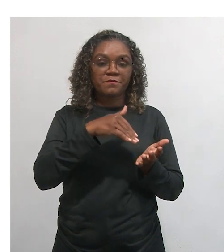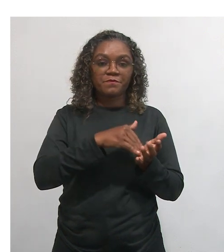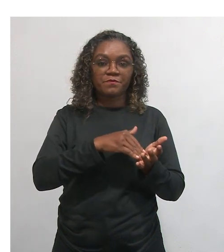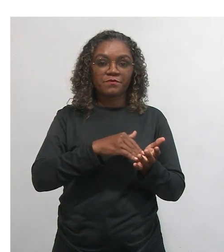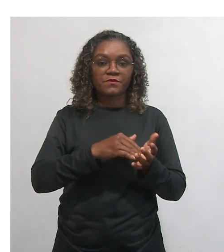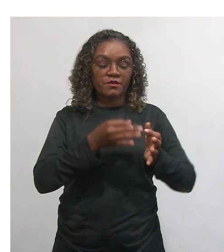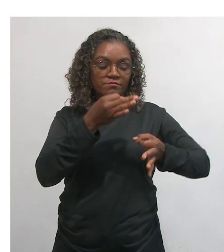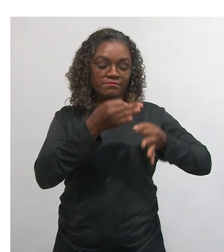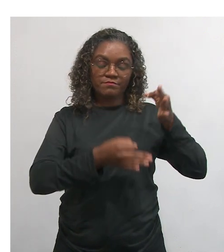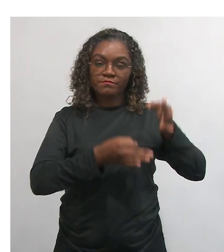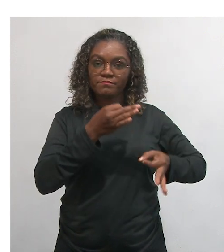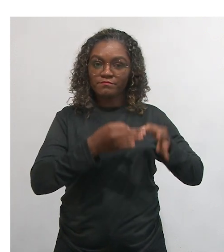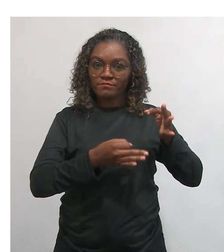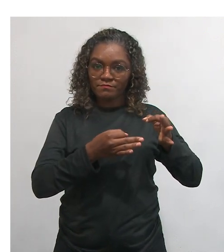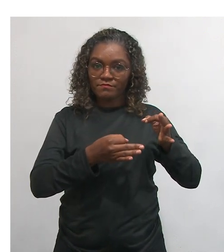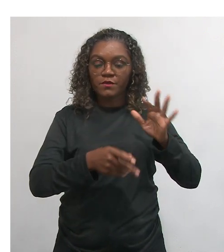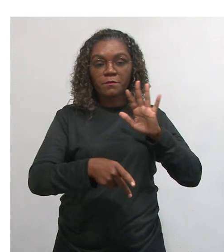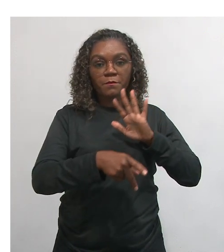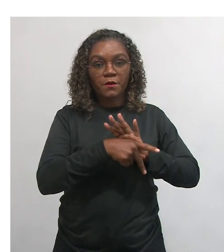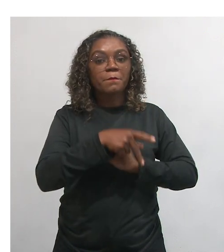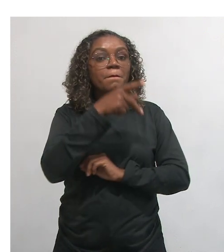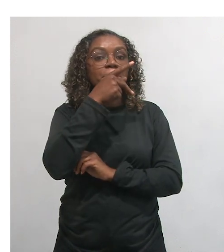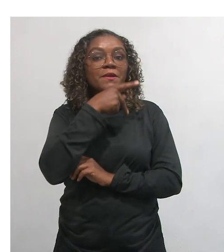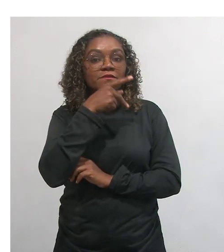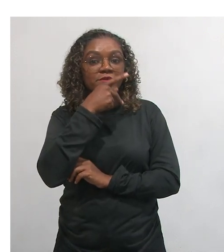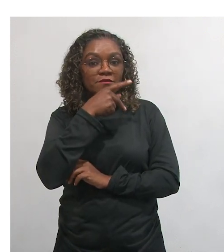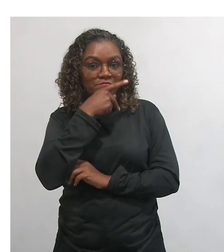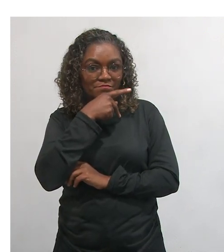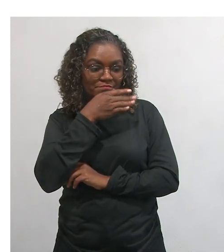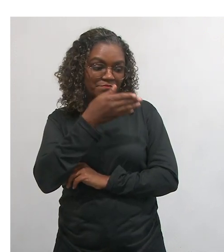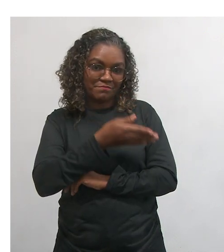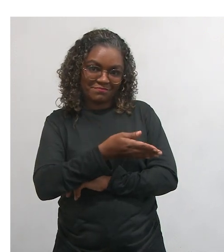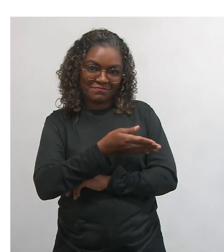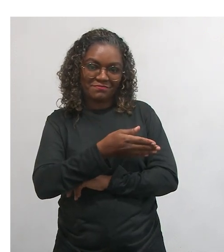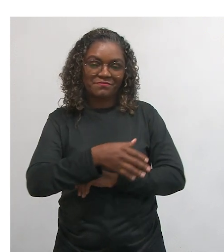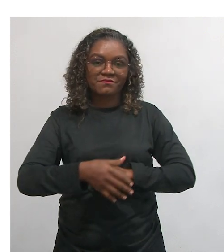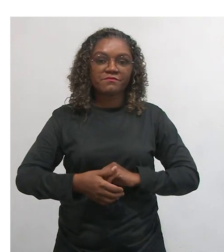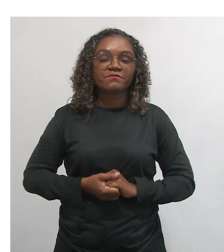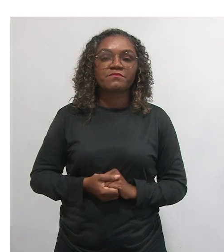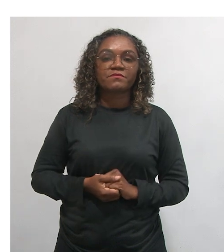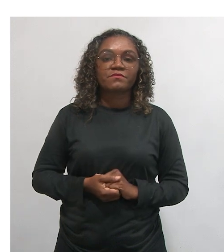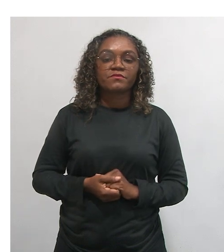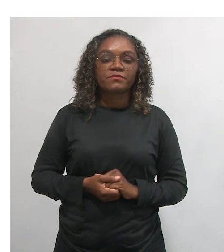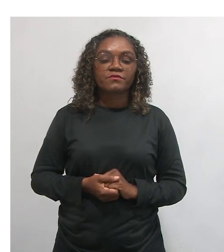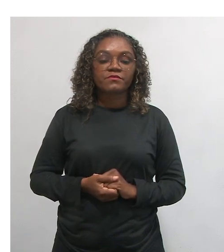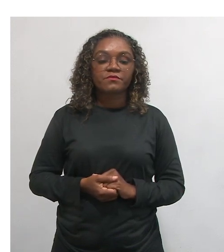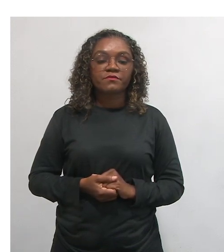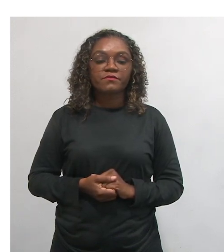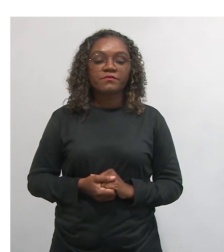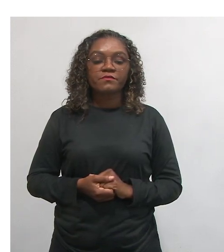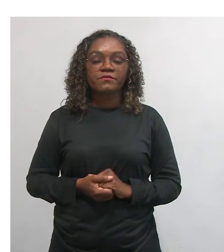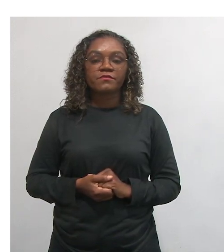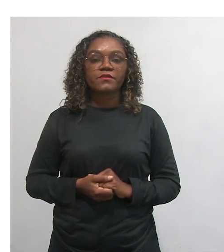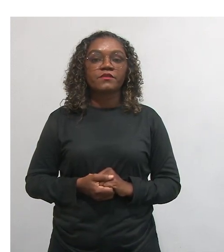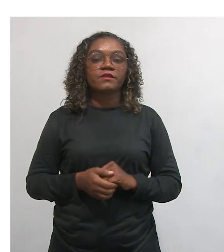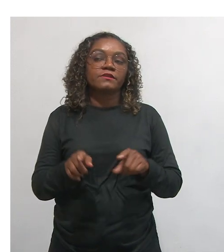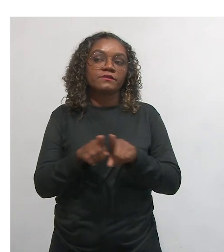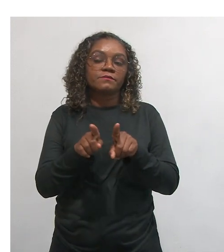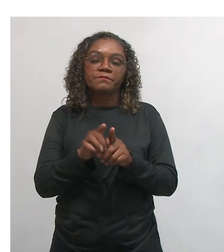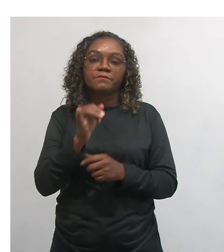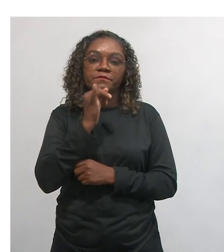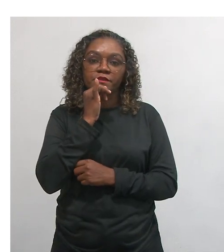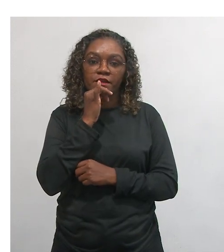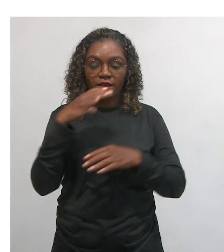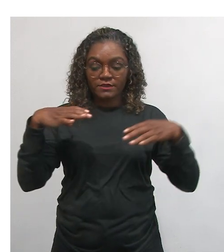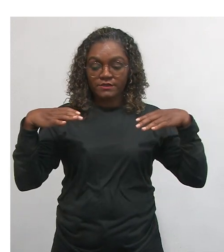que é o elemento, a inovação, né, de Platão. E para justificar a justiça, que